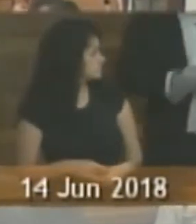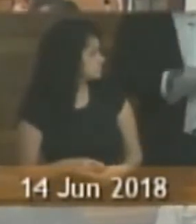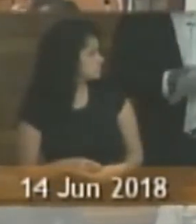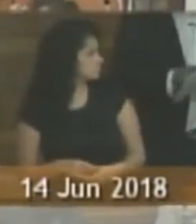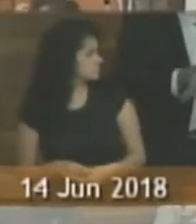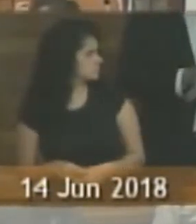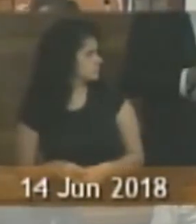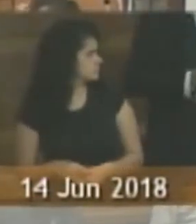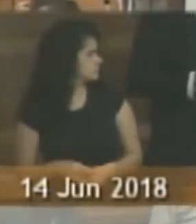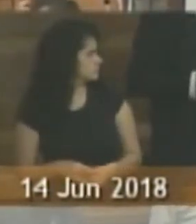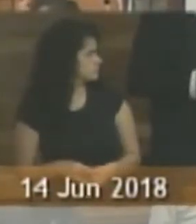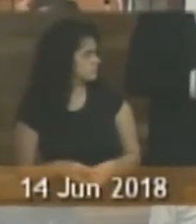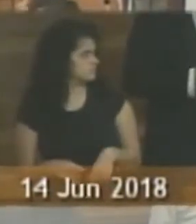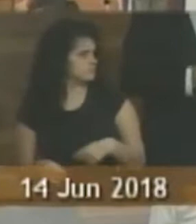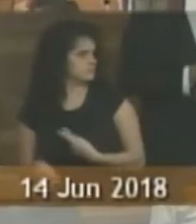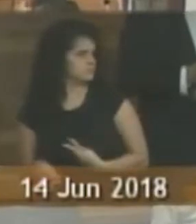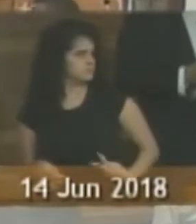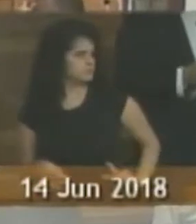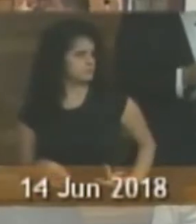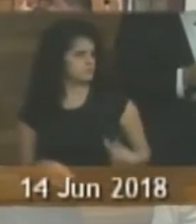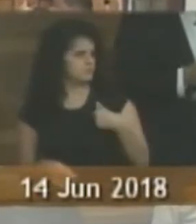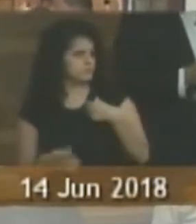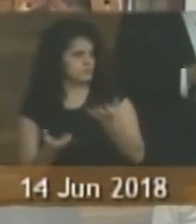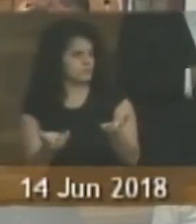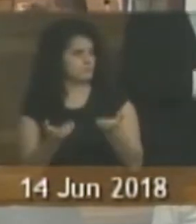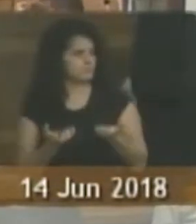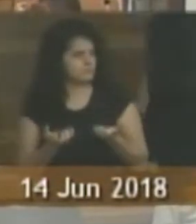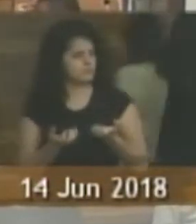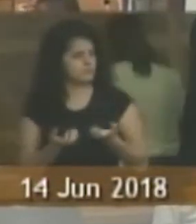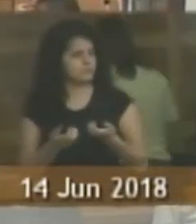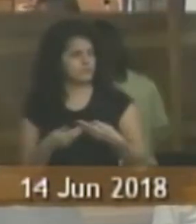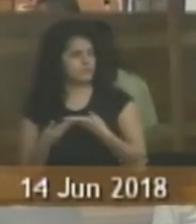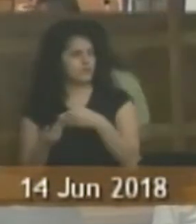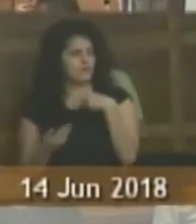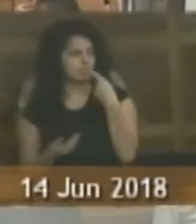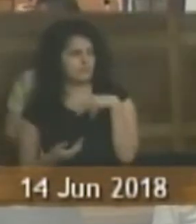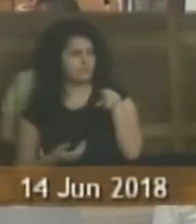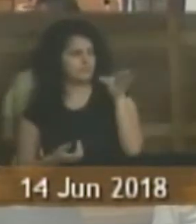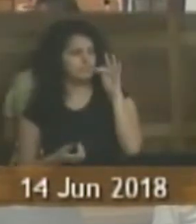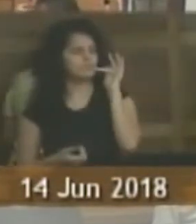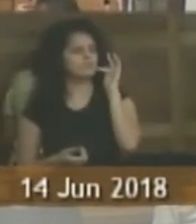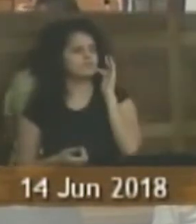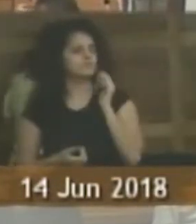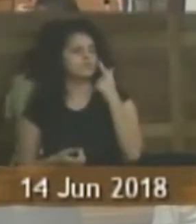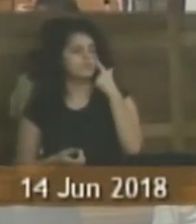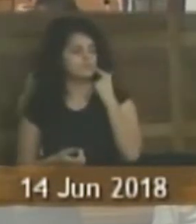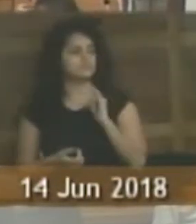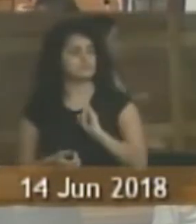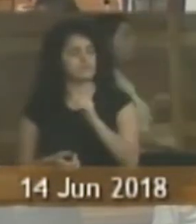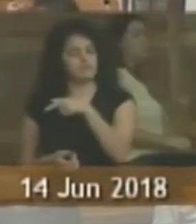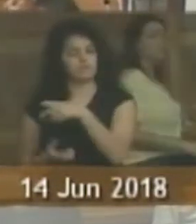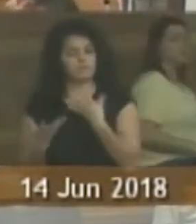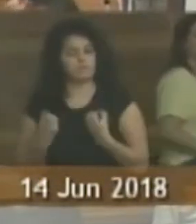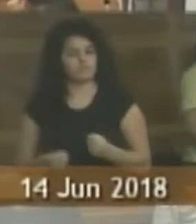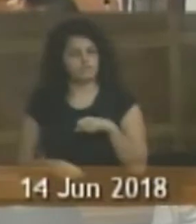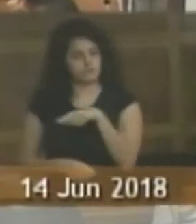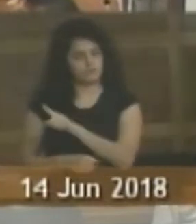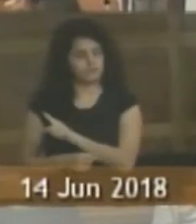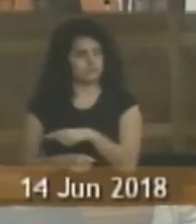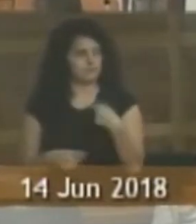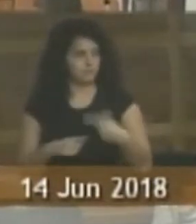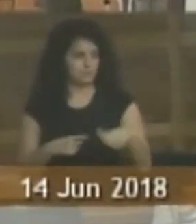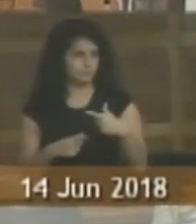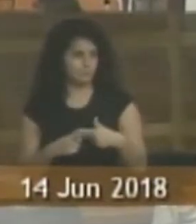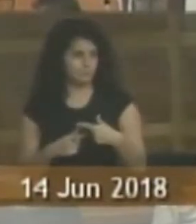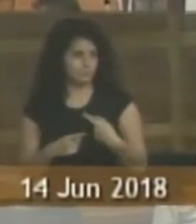Só uma coisa aqui. Presidente, vereador. Eu queria deixar aqui a fala do Flavinho. Tem que ver se ele vai poder ir, o vereador. Que ele